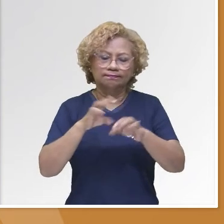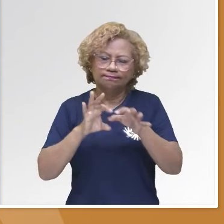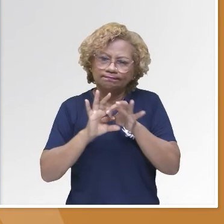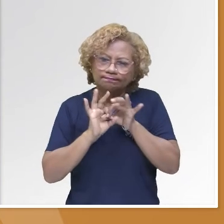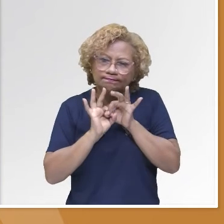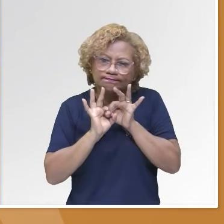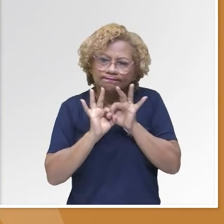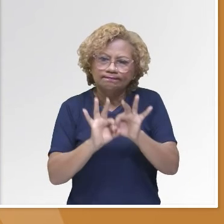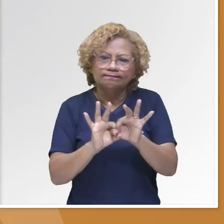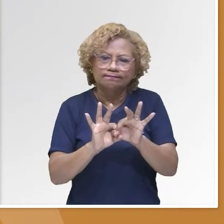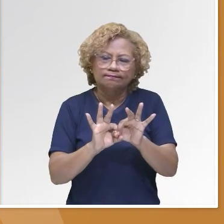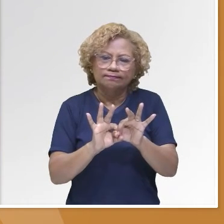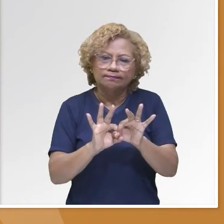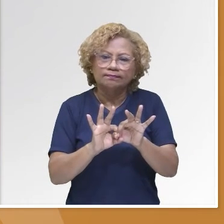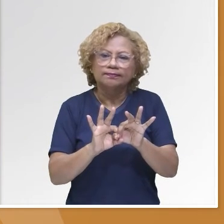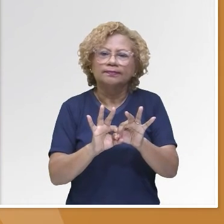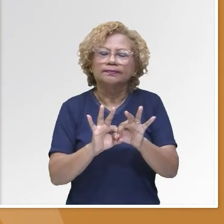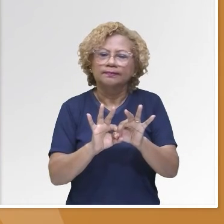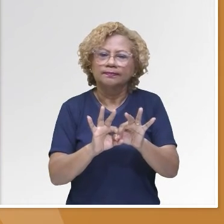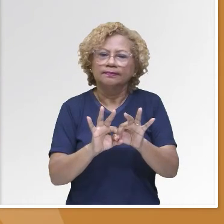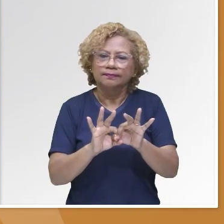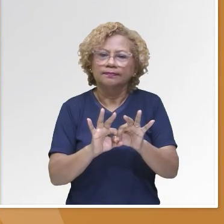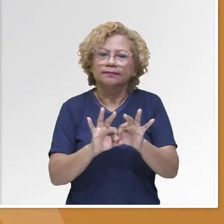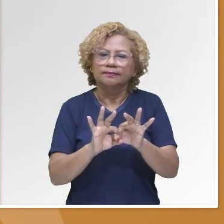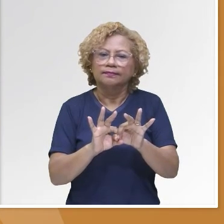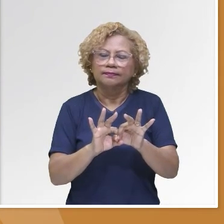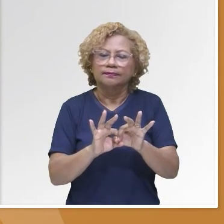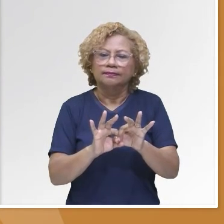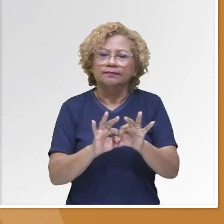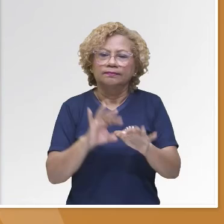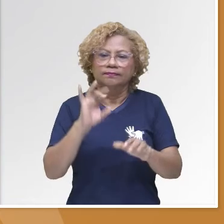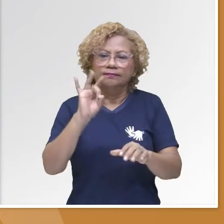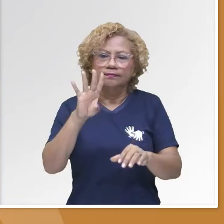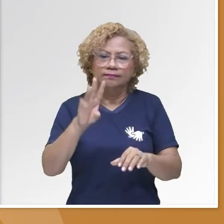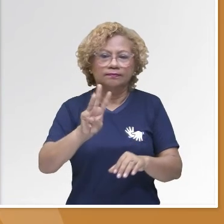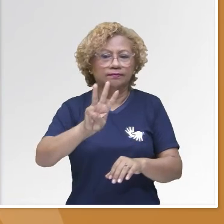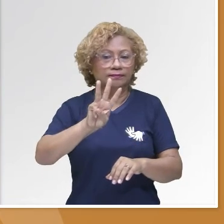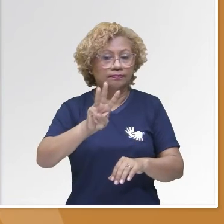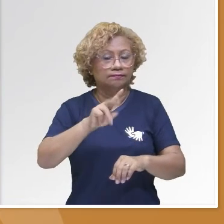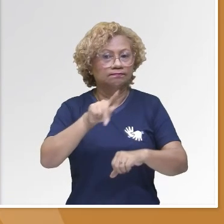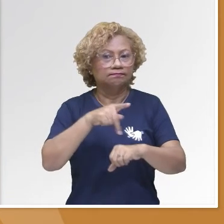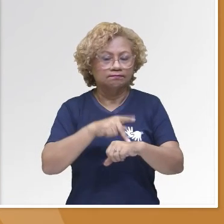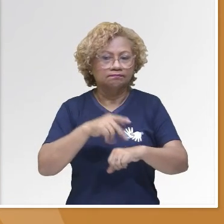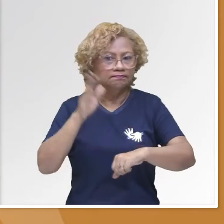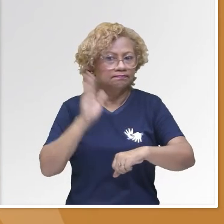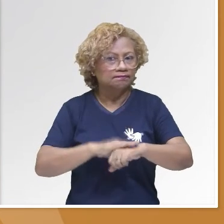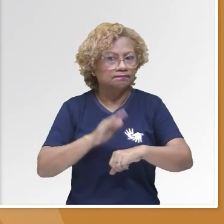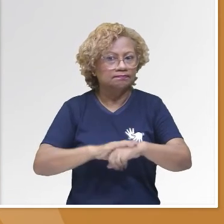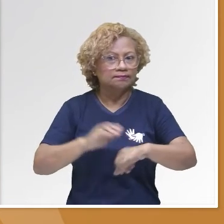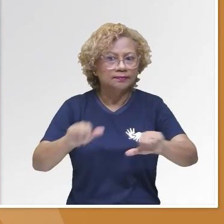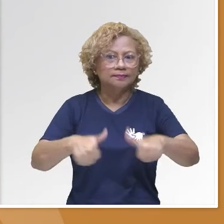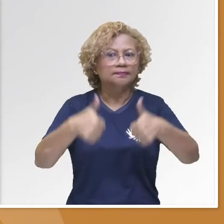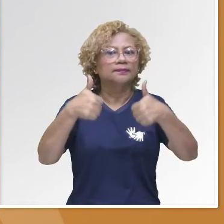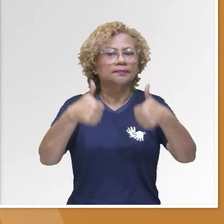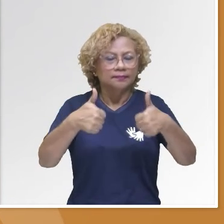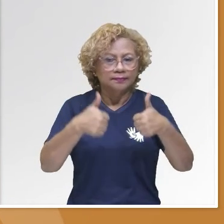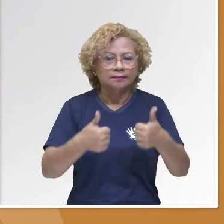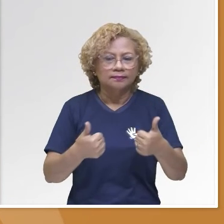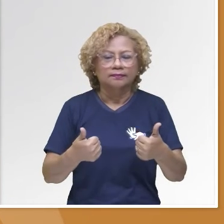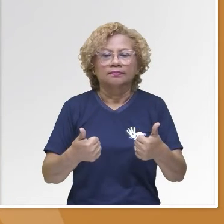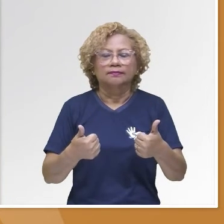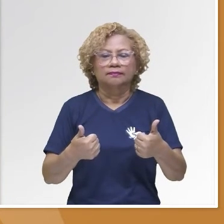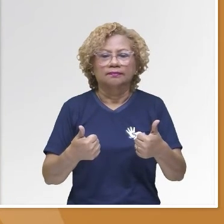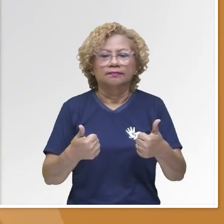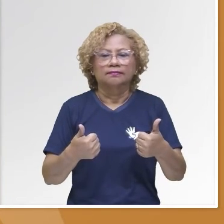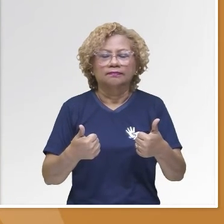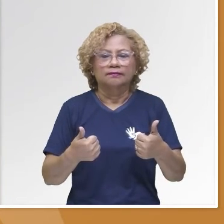hoje em dia são um dos mais desenvolvidos do planeta. A Holanda, por exemplo, está fechando vários